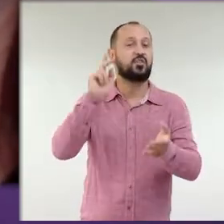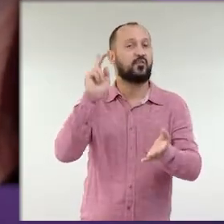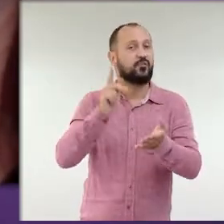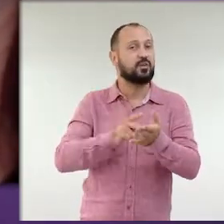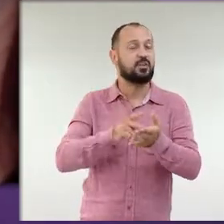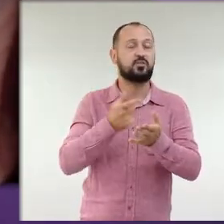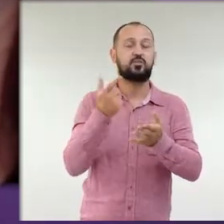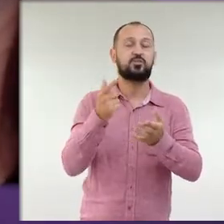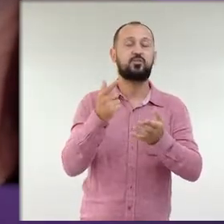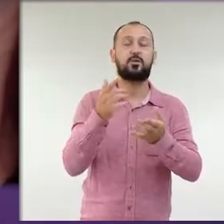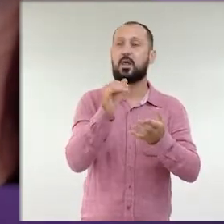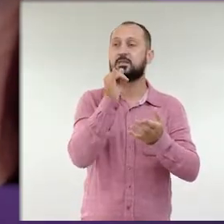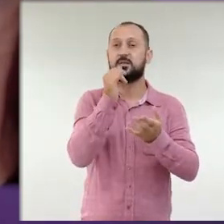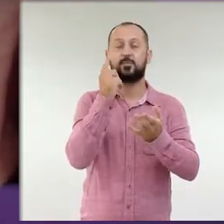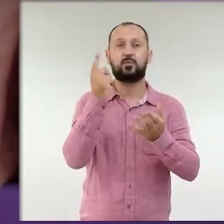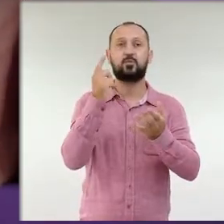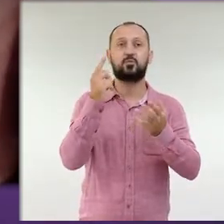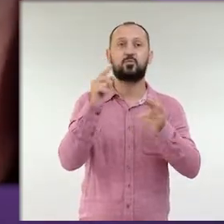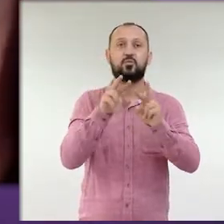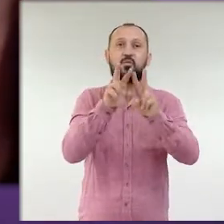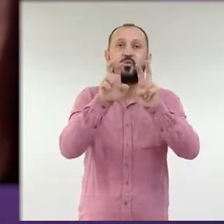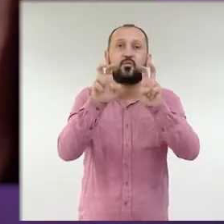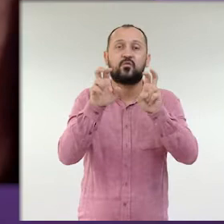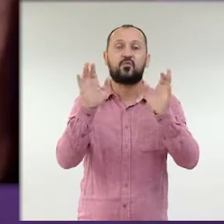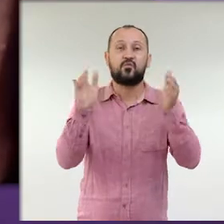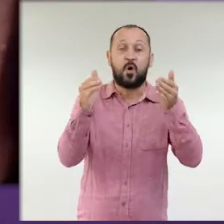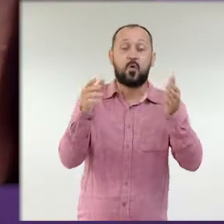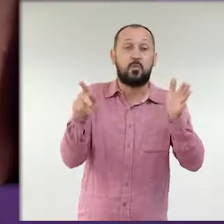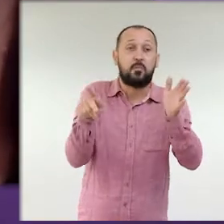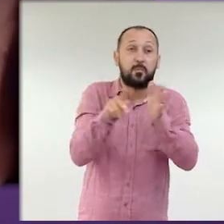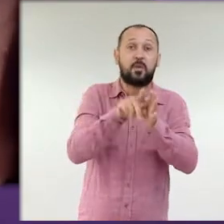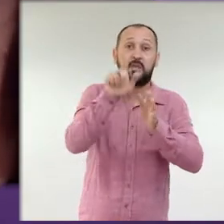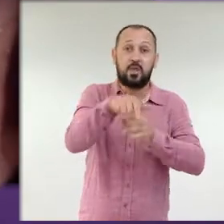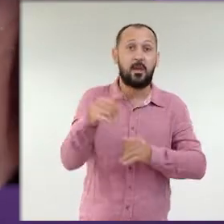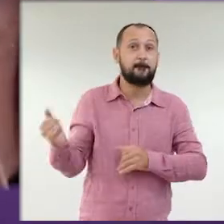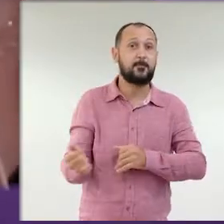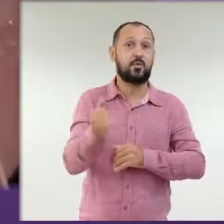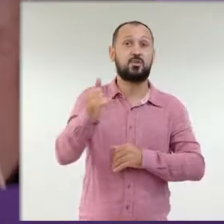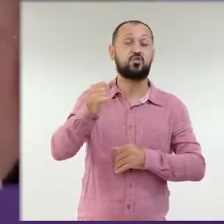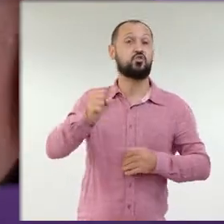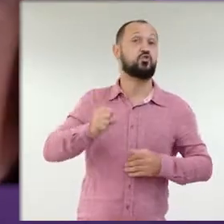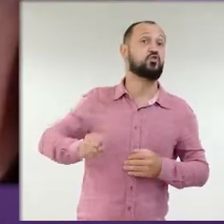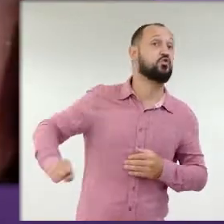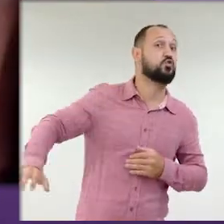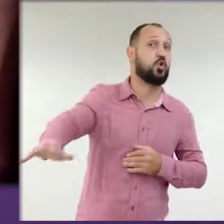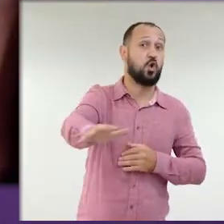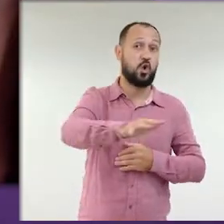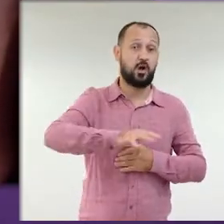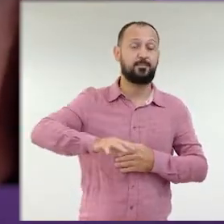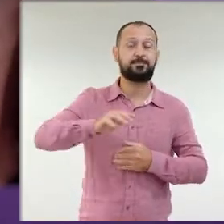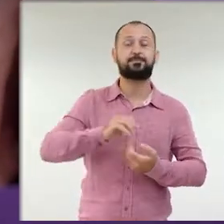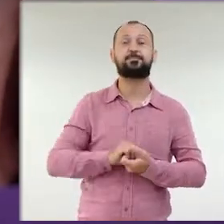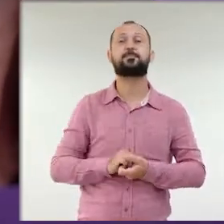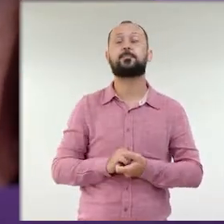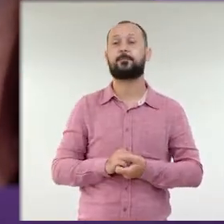percam o foco numa mensagem importante e que tem relevância social, né, Luciana?